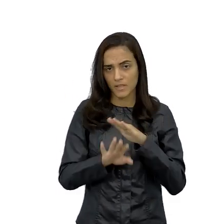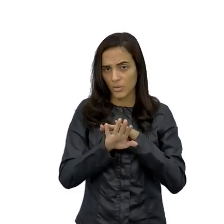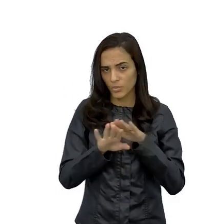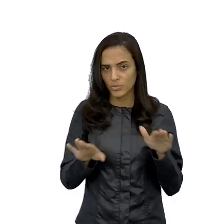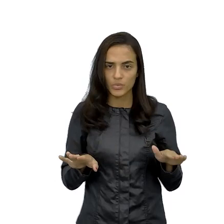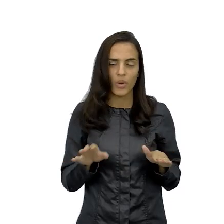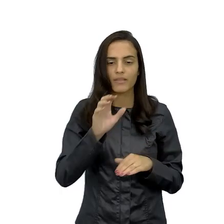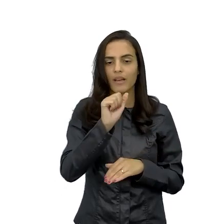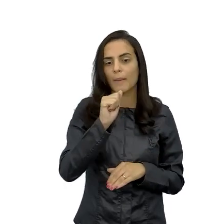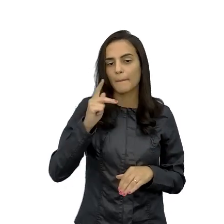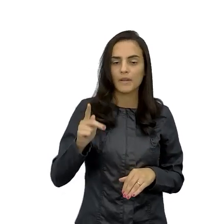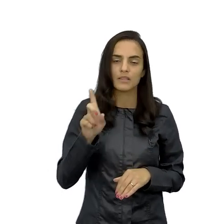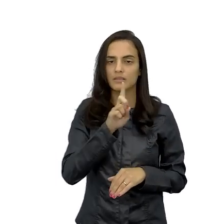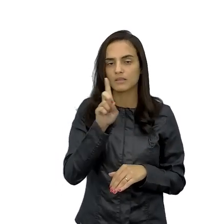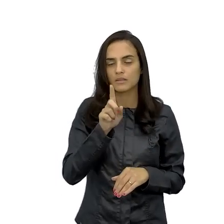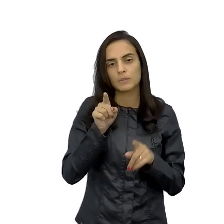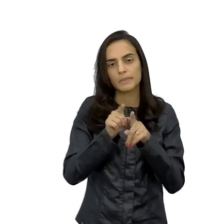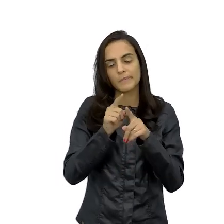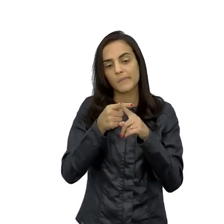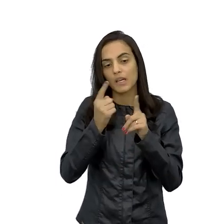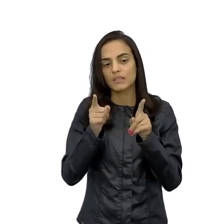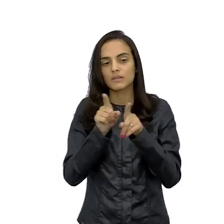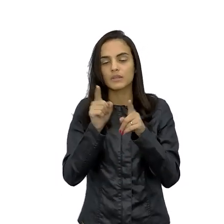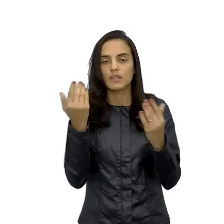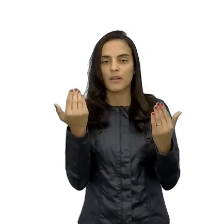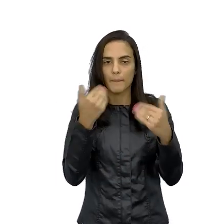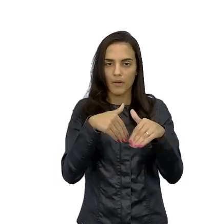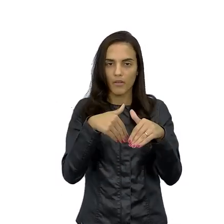da AP, mas também da avaliação de